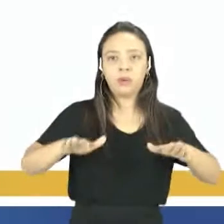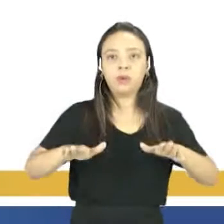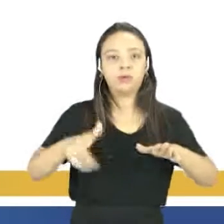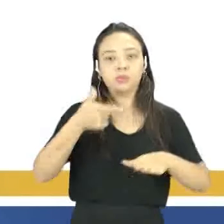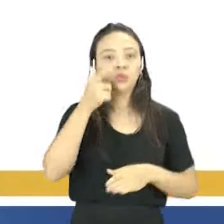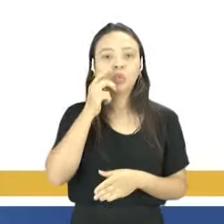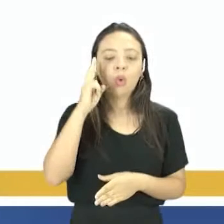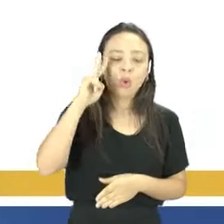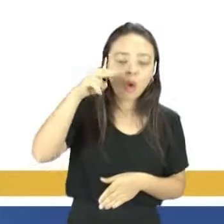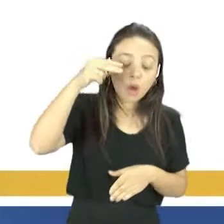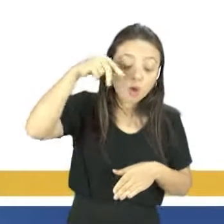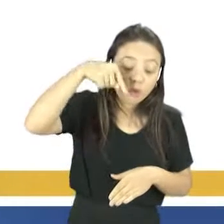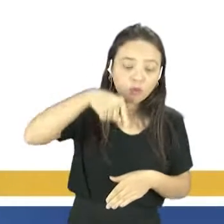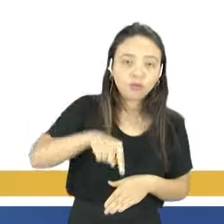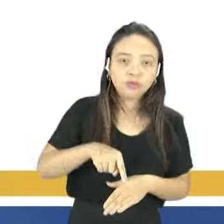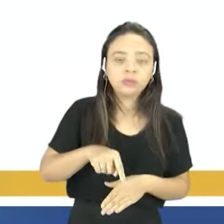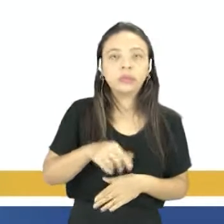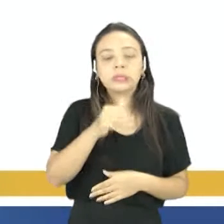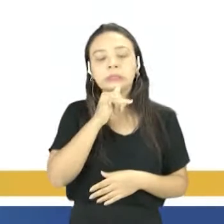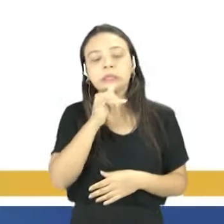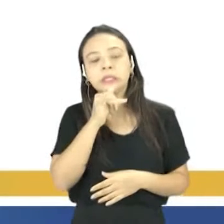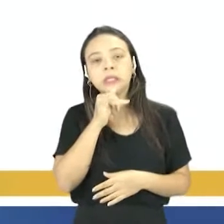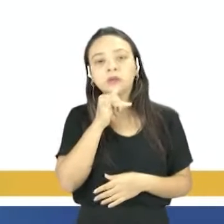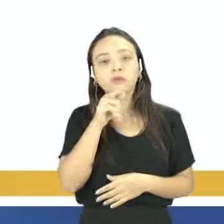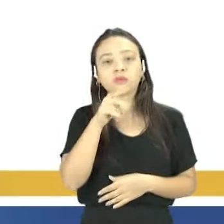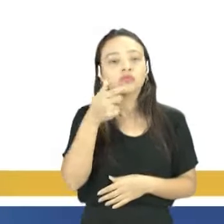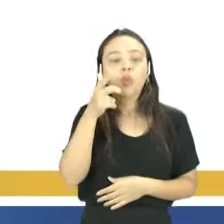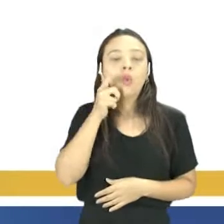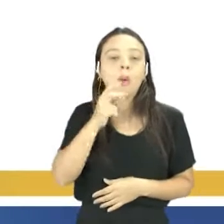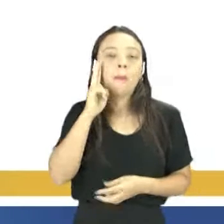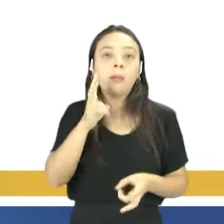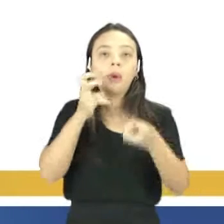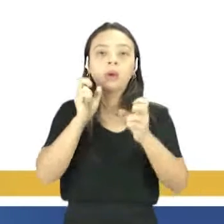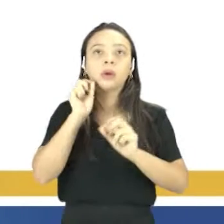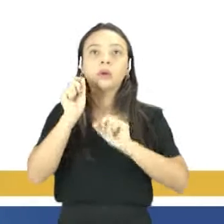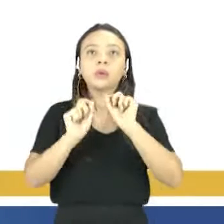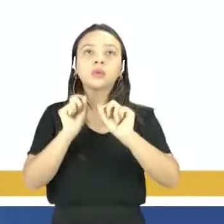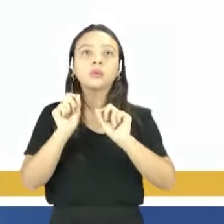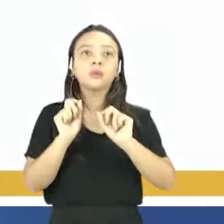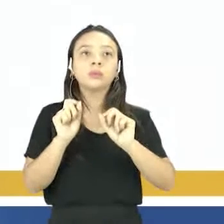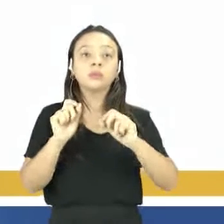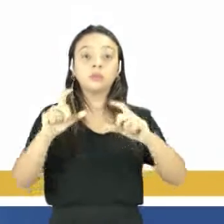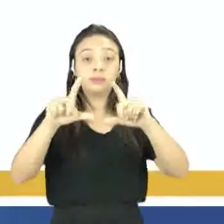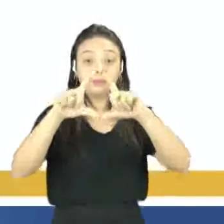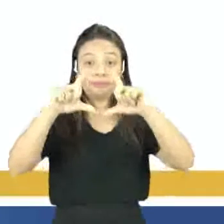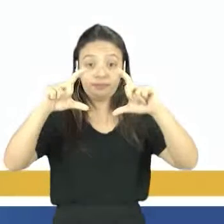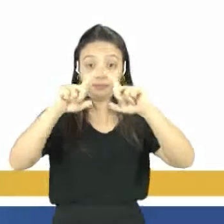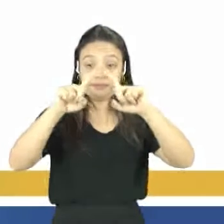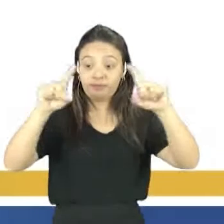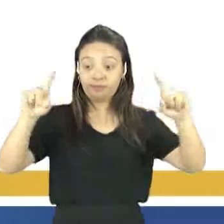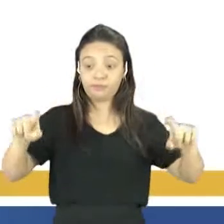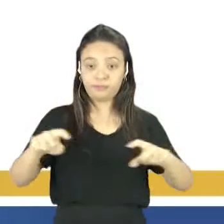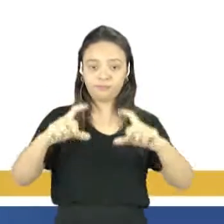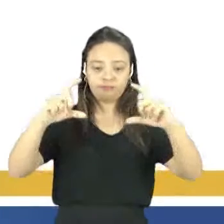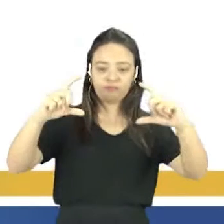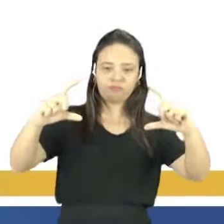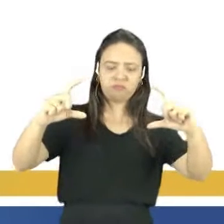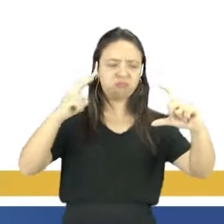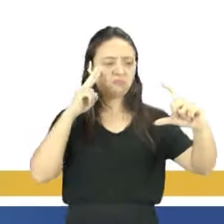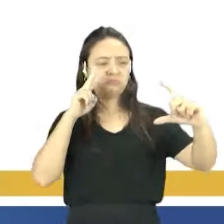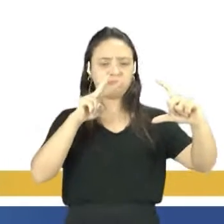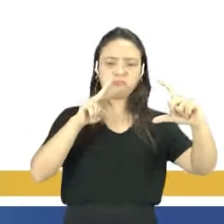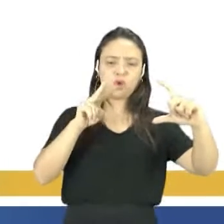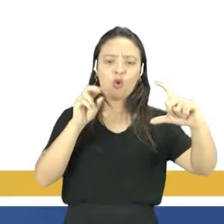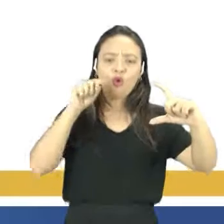enxergar fundo. Por exemplo, você não consegue enxergar um fundo para esse retângulo aqui, ó. Você enxerga algum fundo para ele?